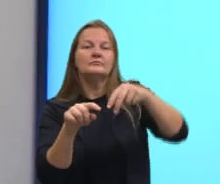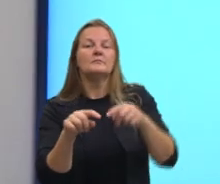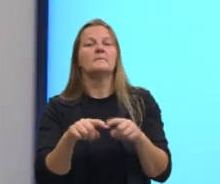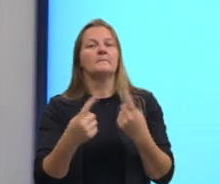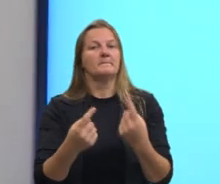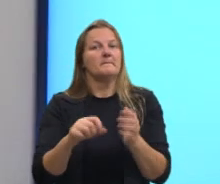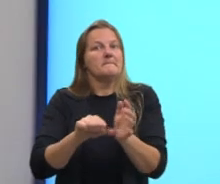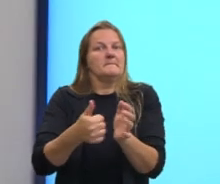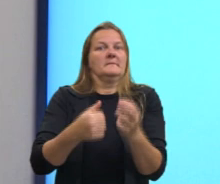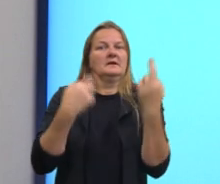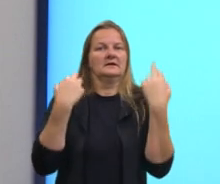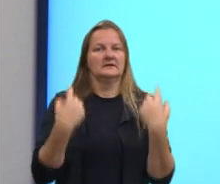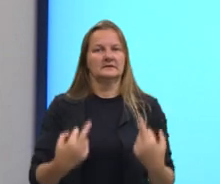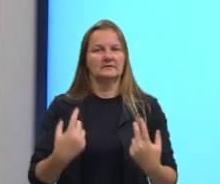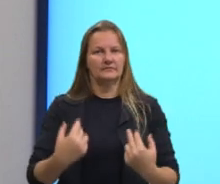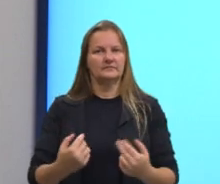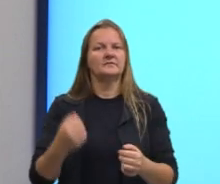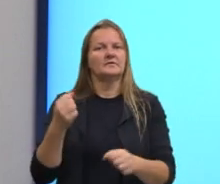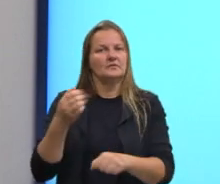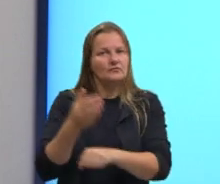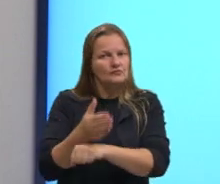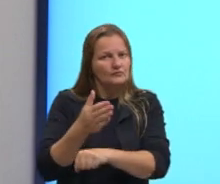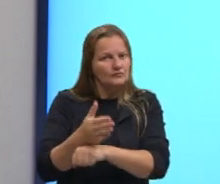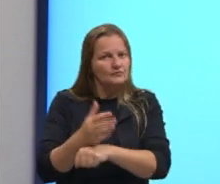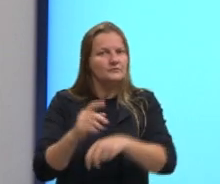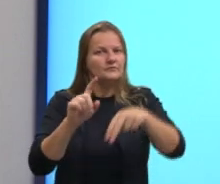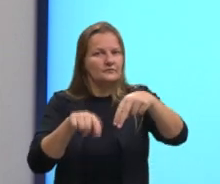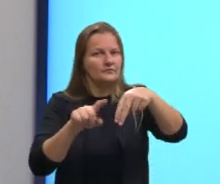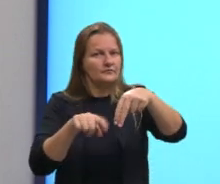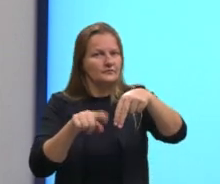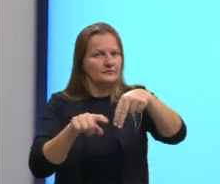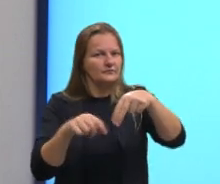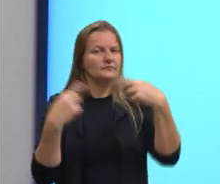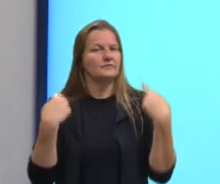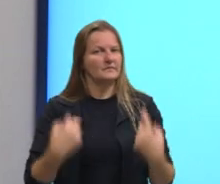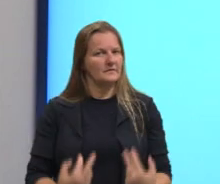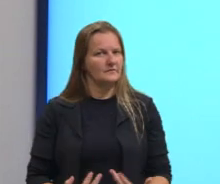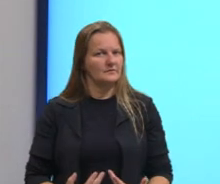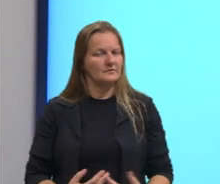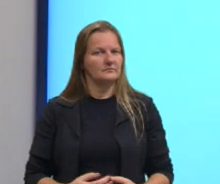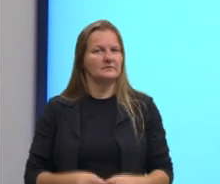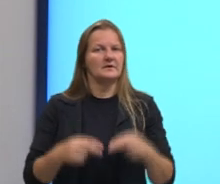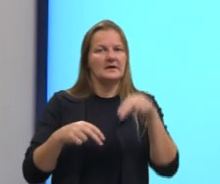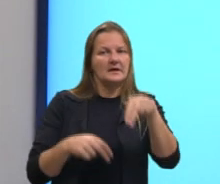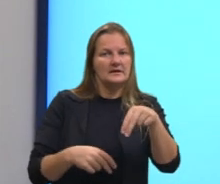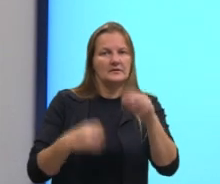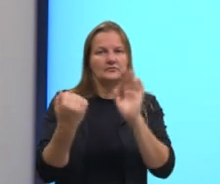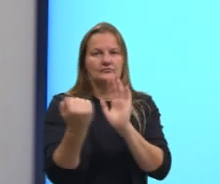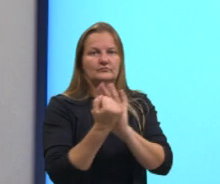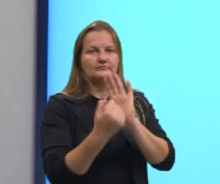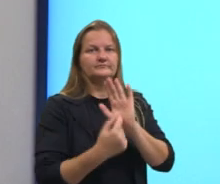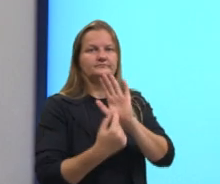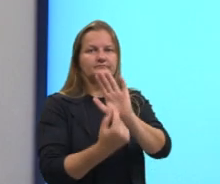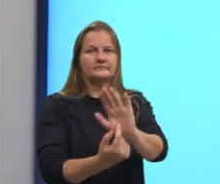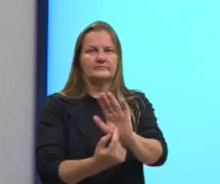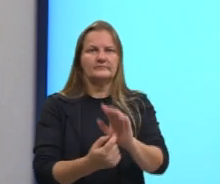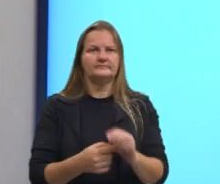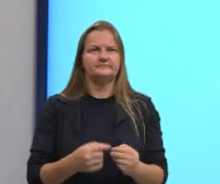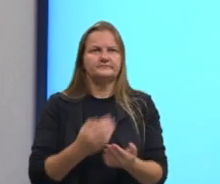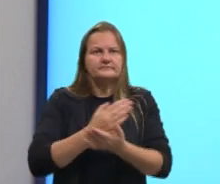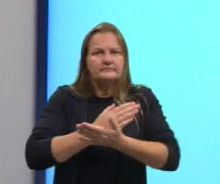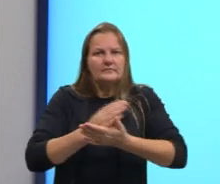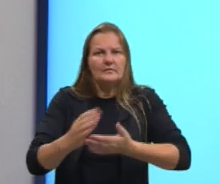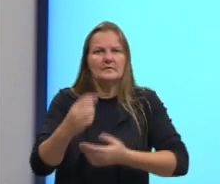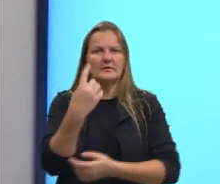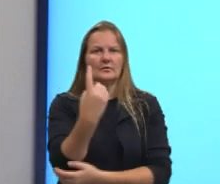primeira coisa n é um número natural bom então nós temos também aqui para ele natural que